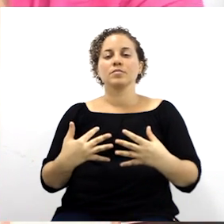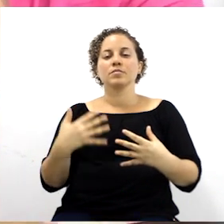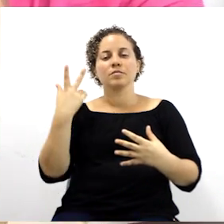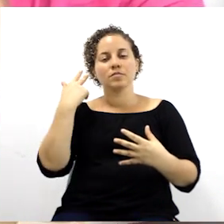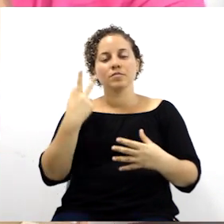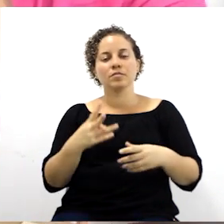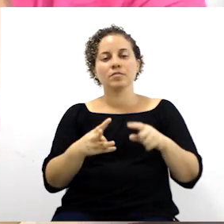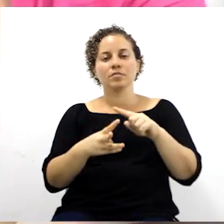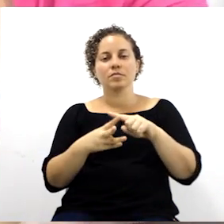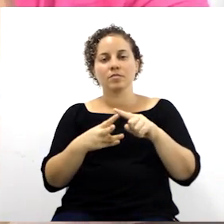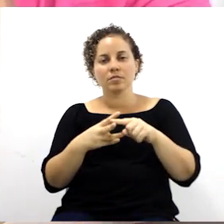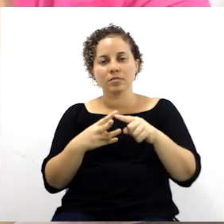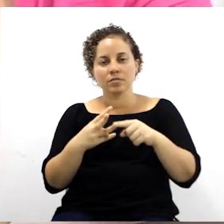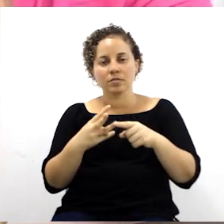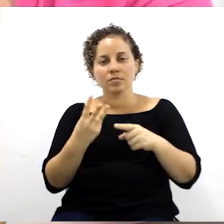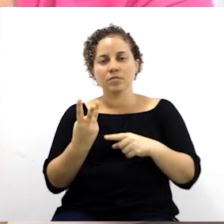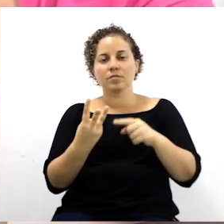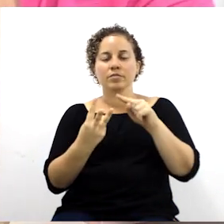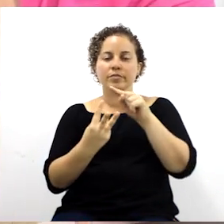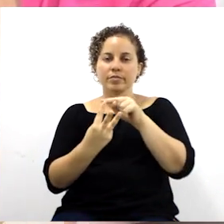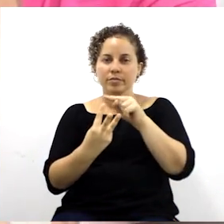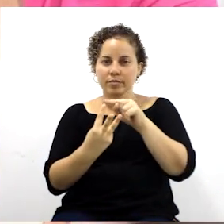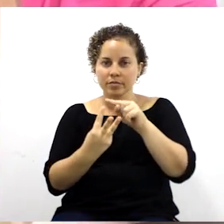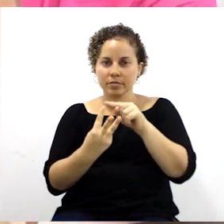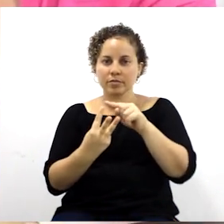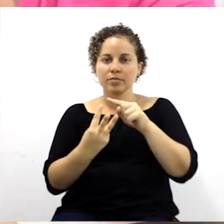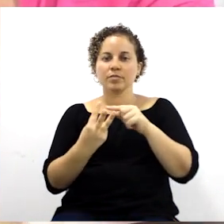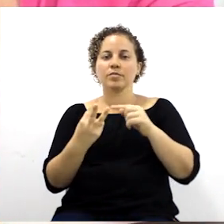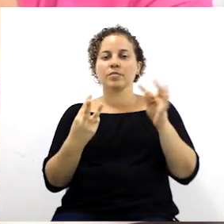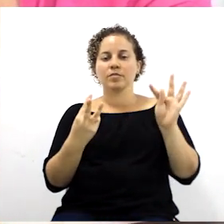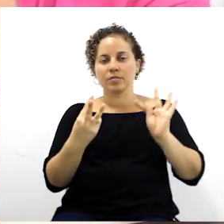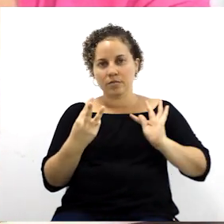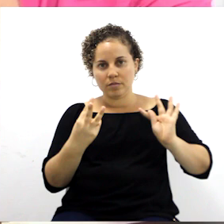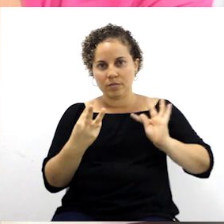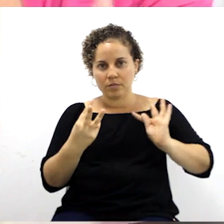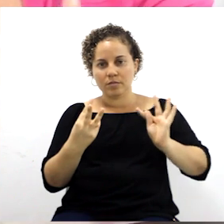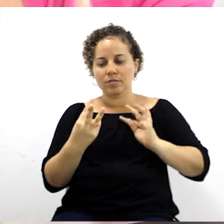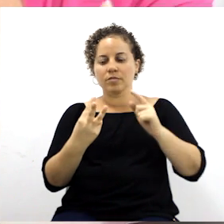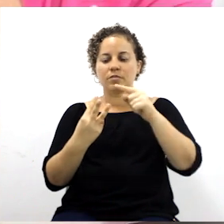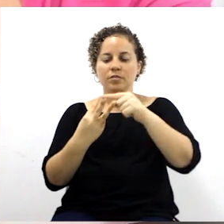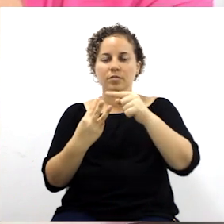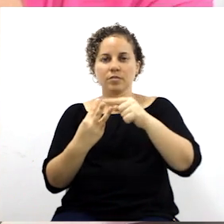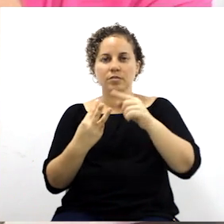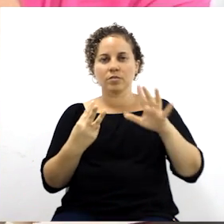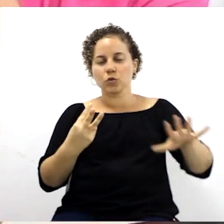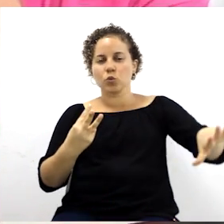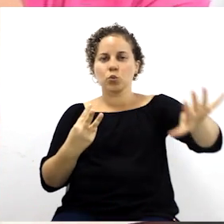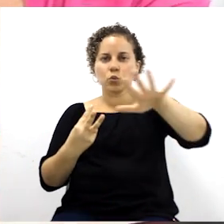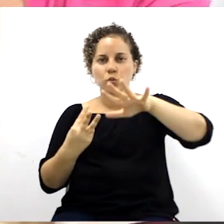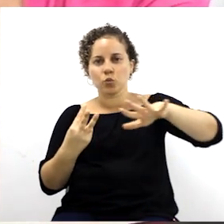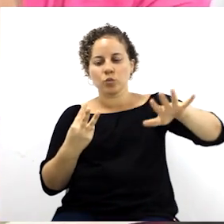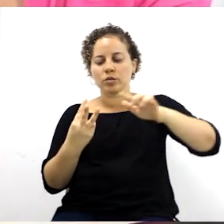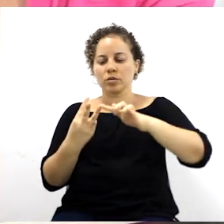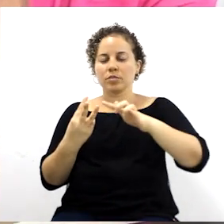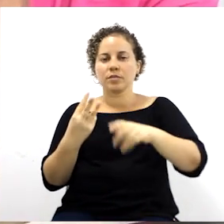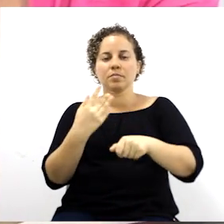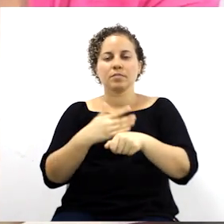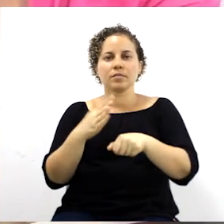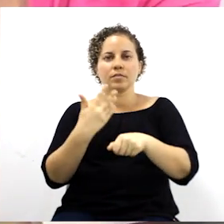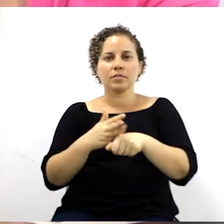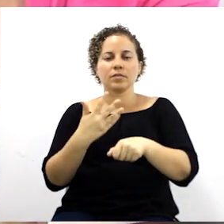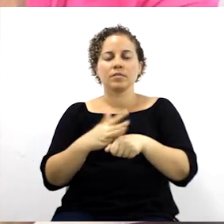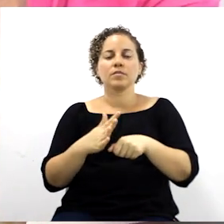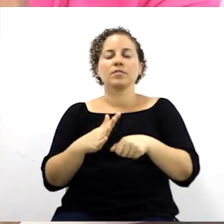de 3 eixos complementares, que seriam a questão da formação técnica, né? Da formação humanística e da prática. Então, juntando esses